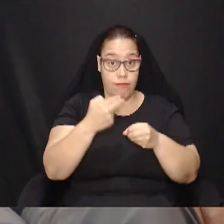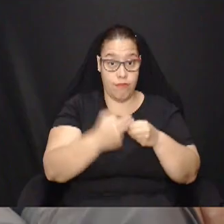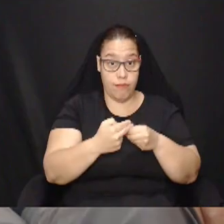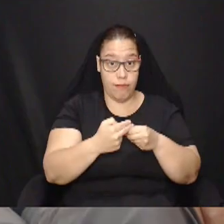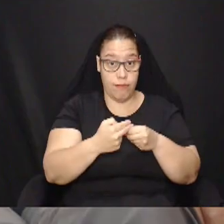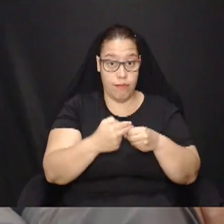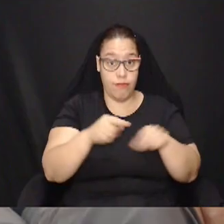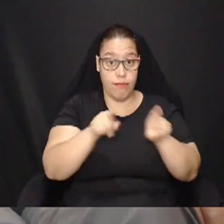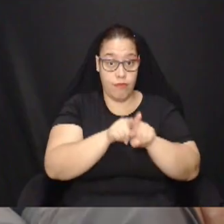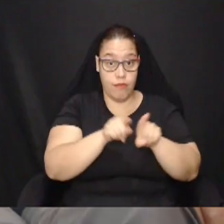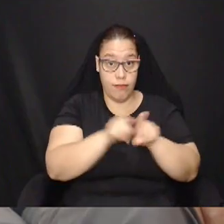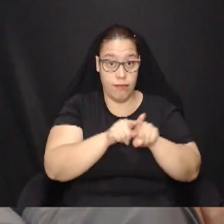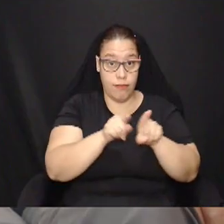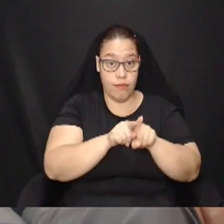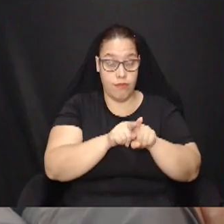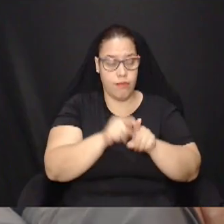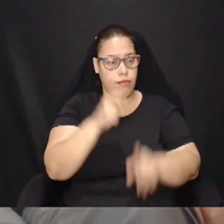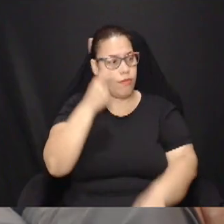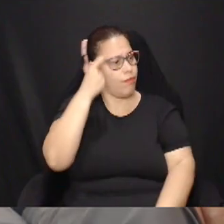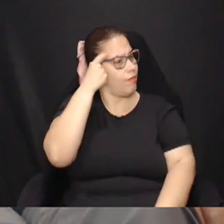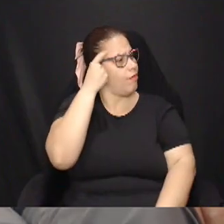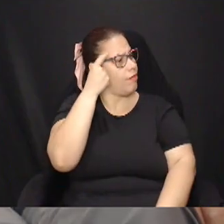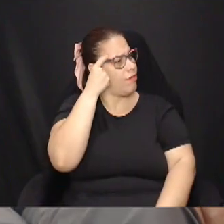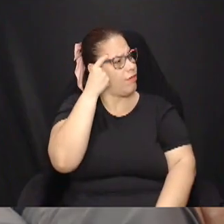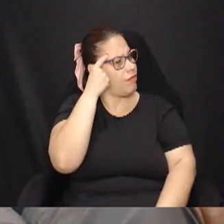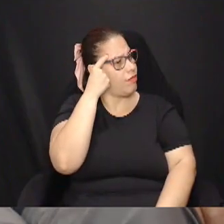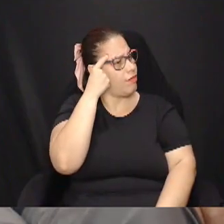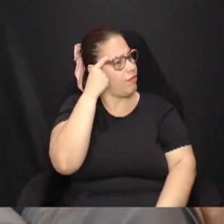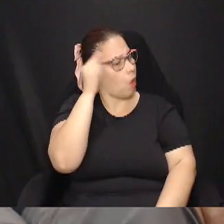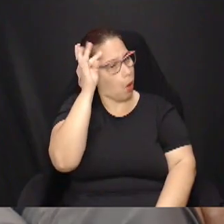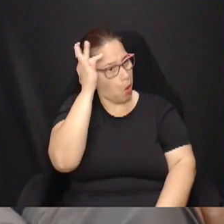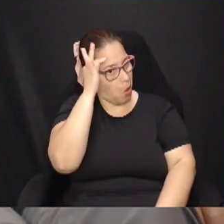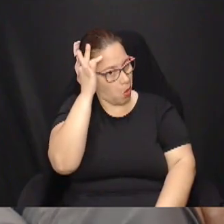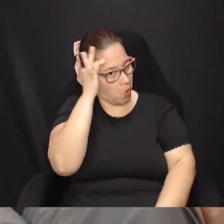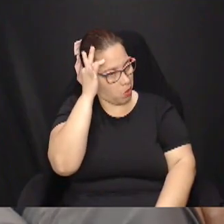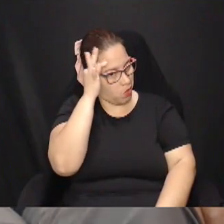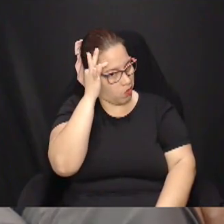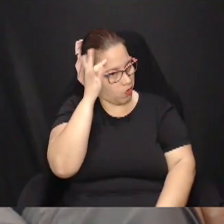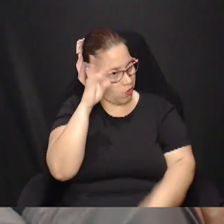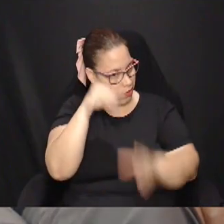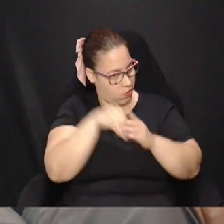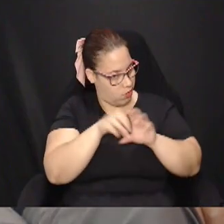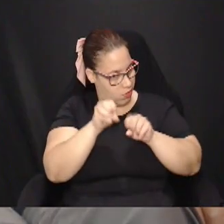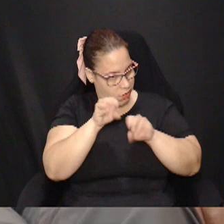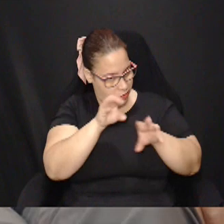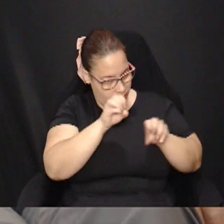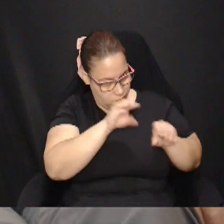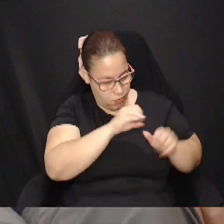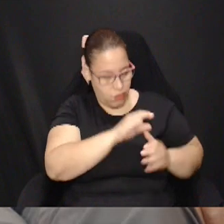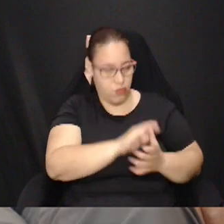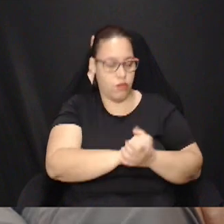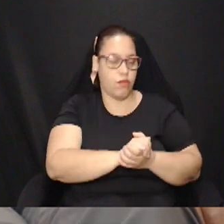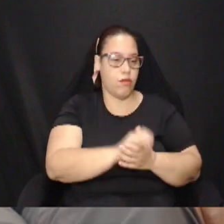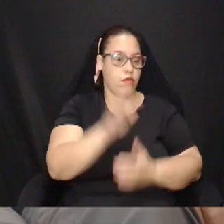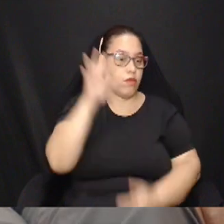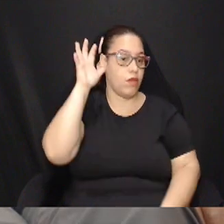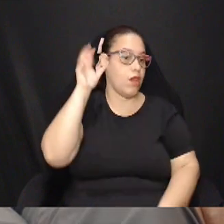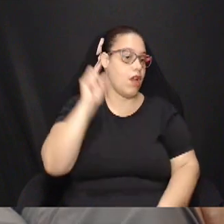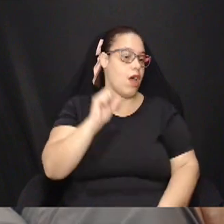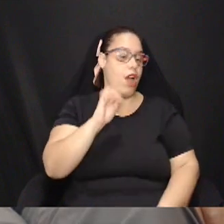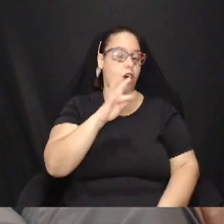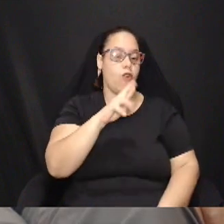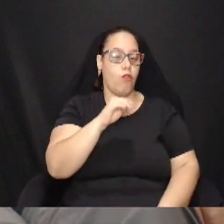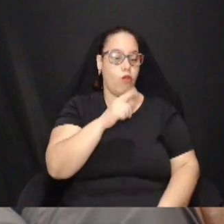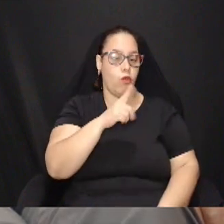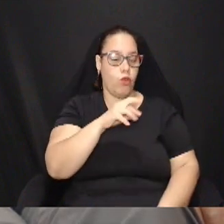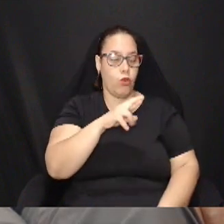é reconsiderar como as filosofias presentes nos ensinamentos afrodiaspóricos, eles podem renomear